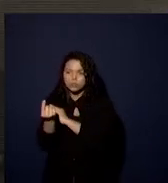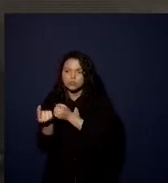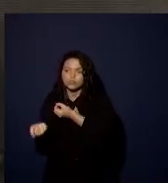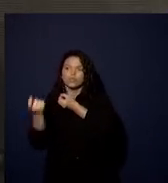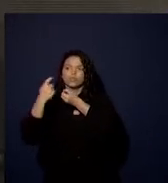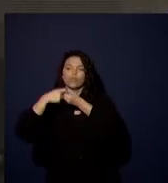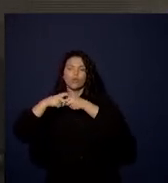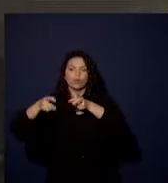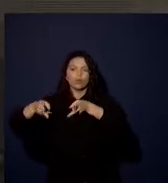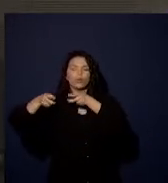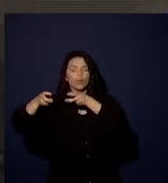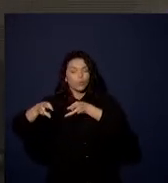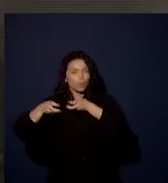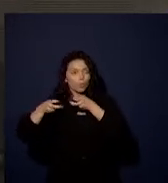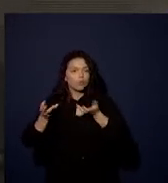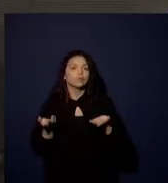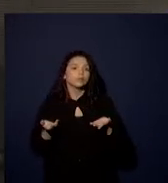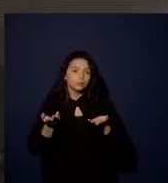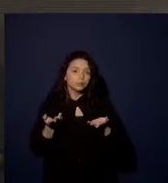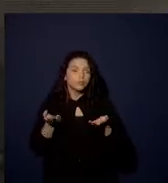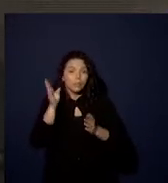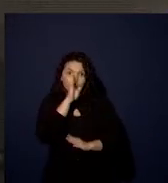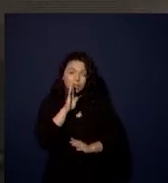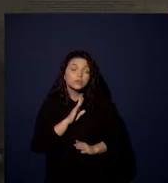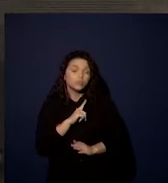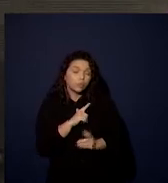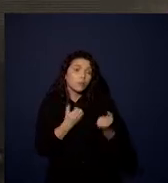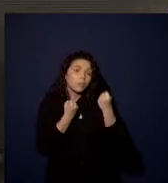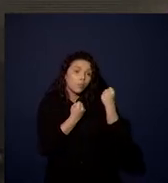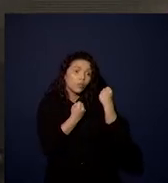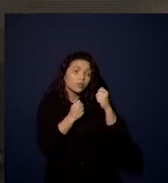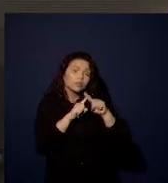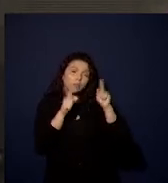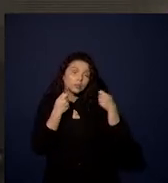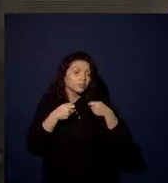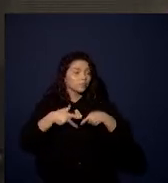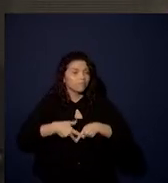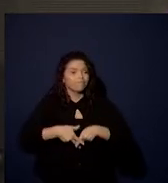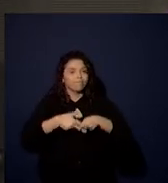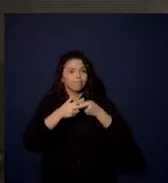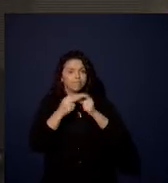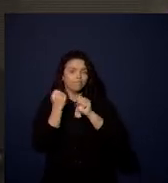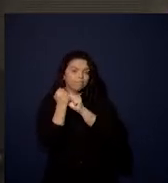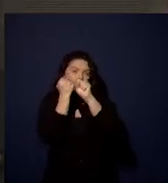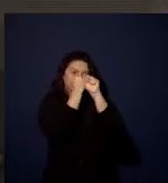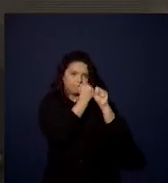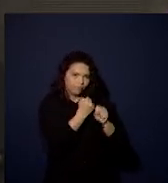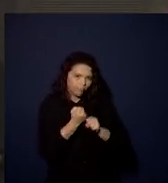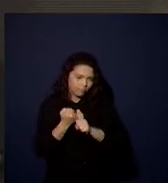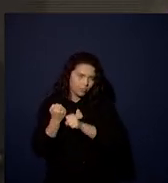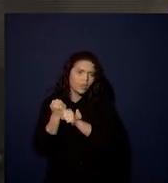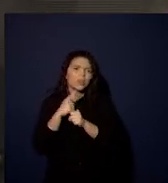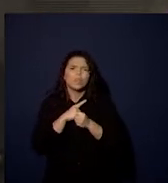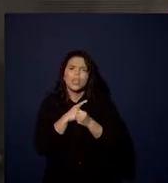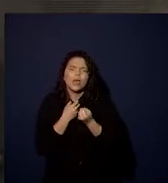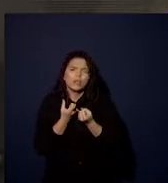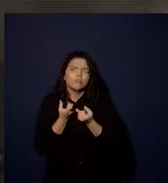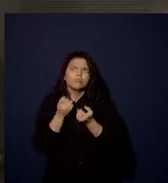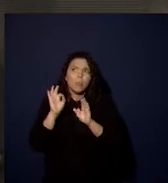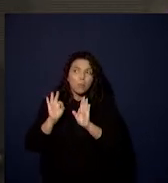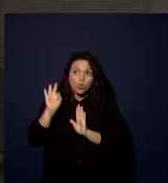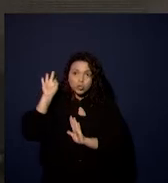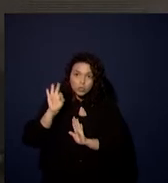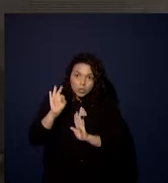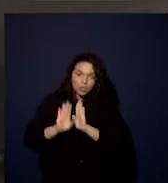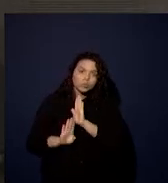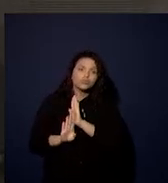etc você vai potencial gigantesco então esses números são quaisquer se for pensar além